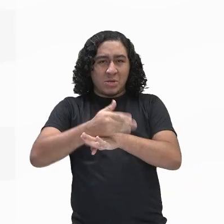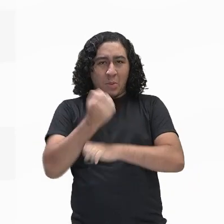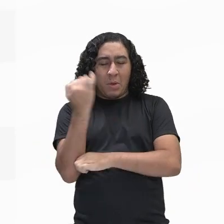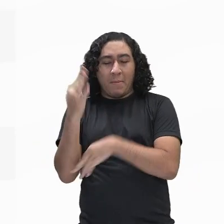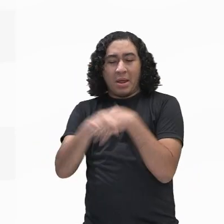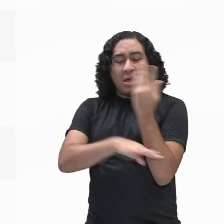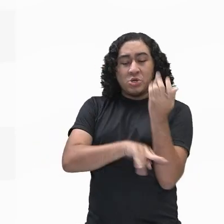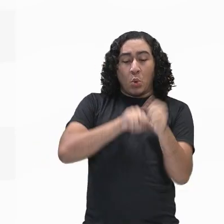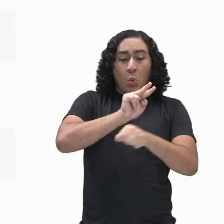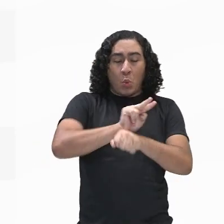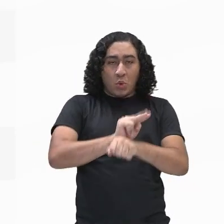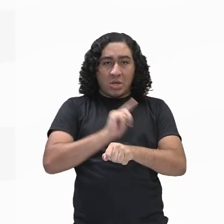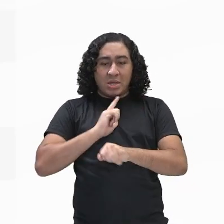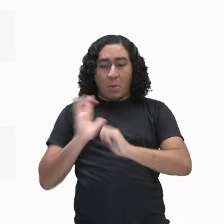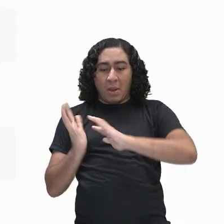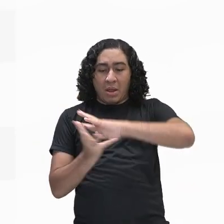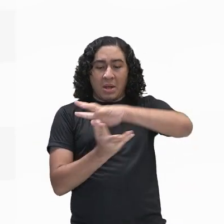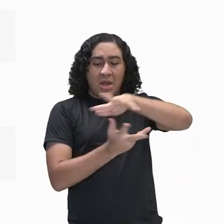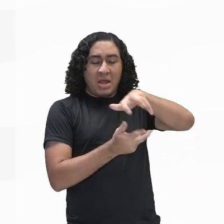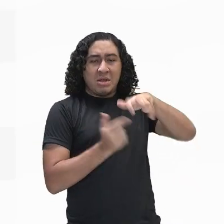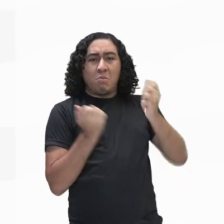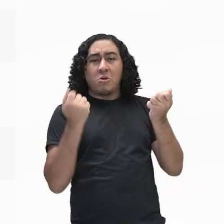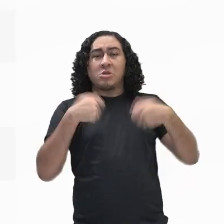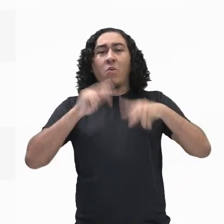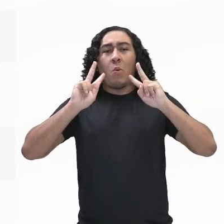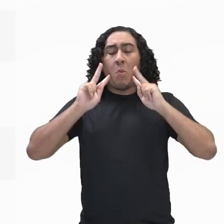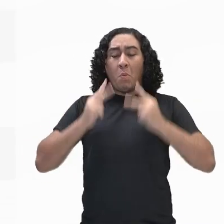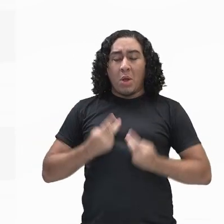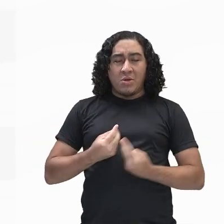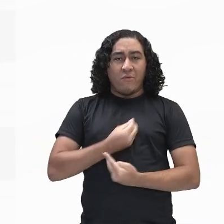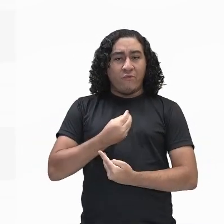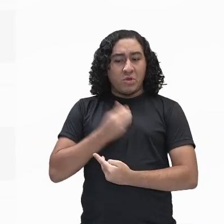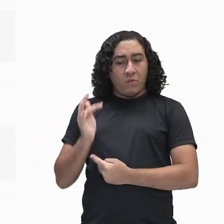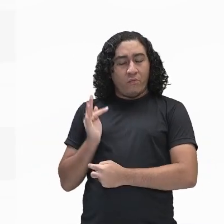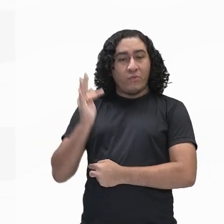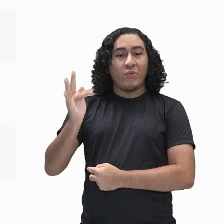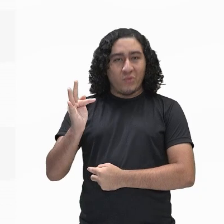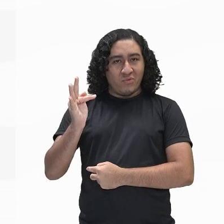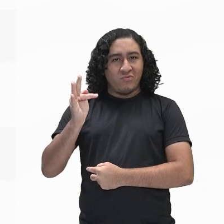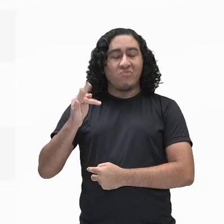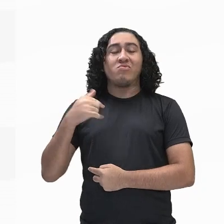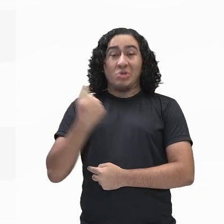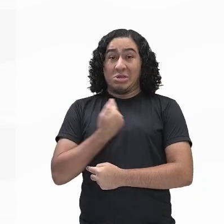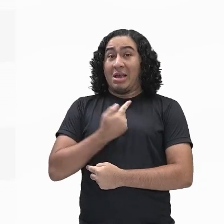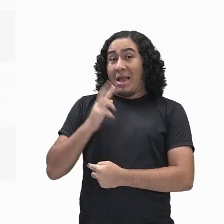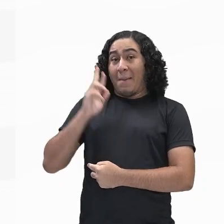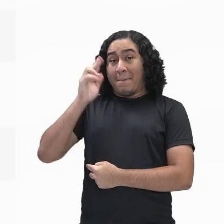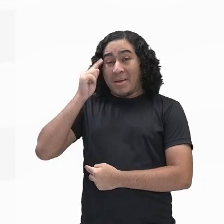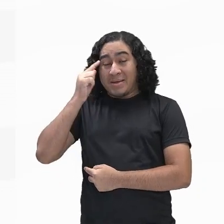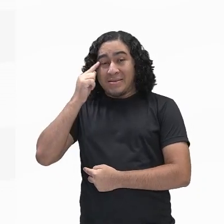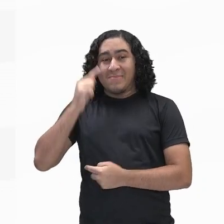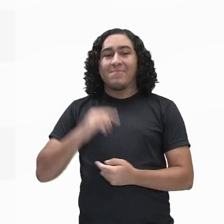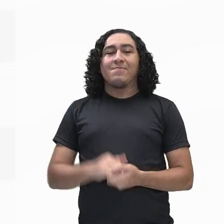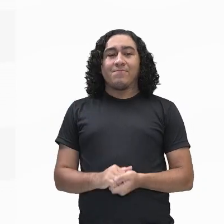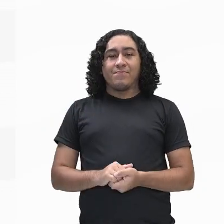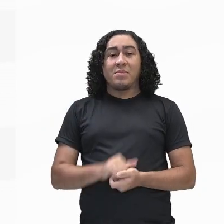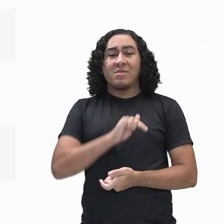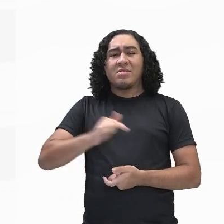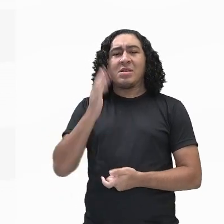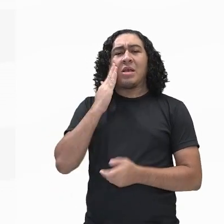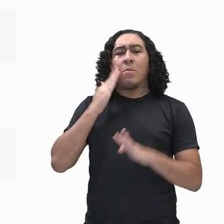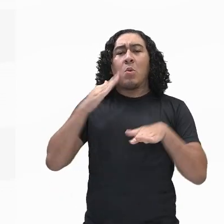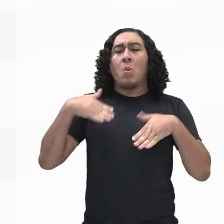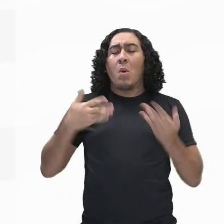planeta Terra seja um local habitável nos próximos anos, né? Uma questão para a gente responder. Você sabe qual